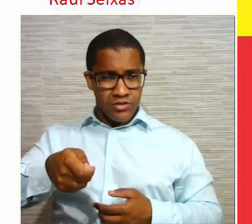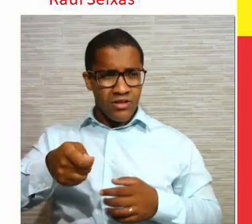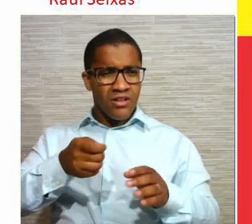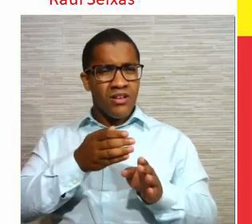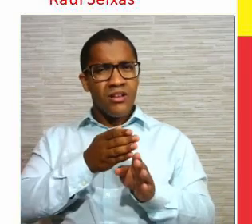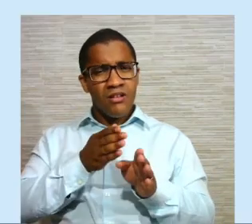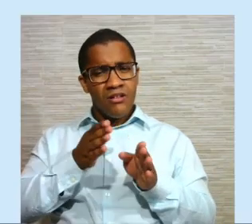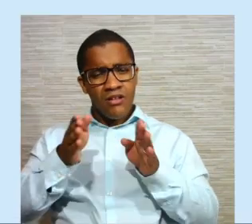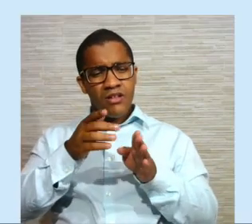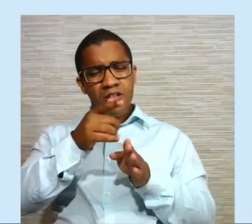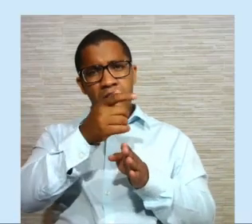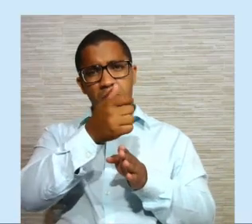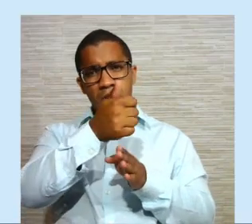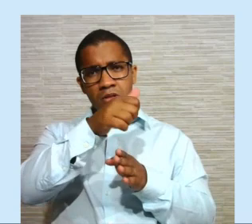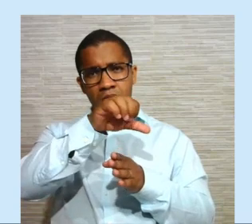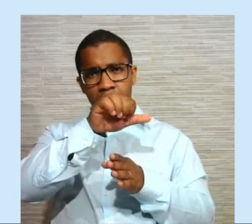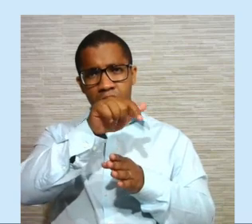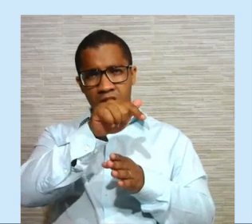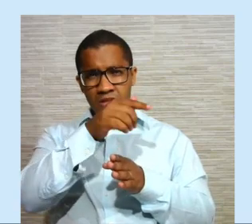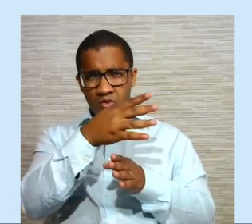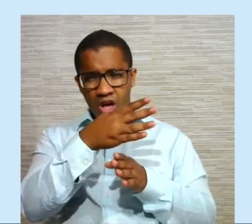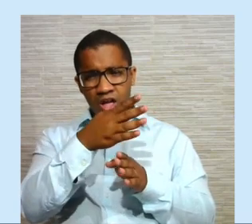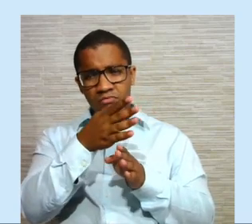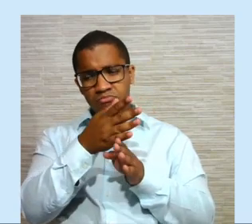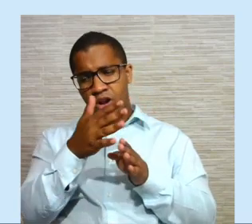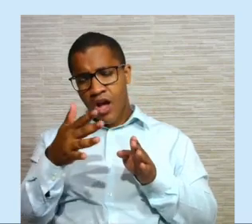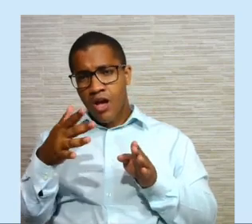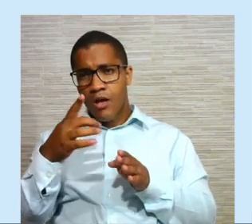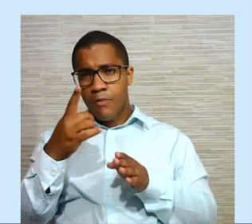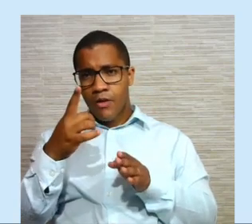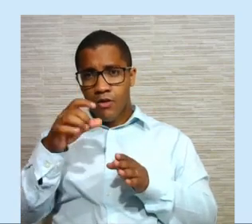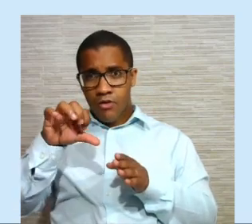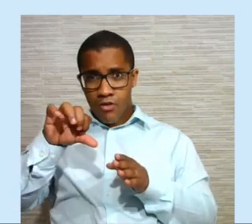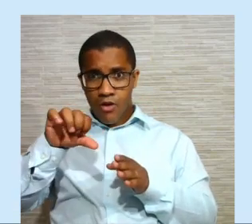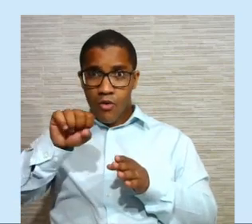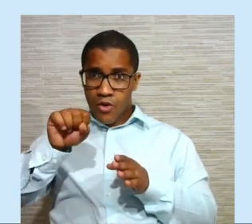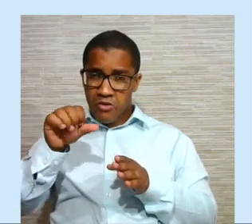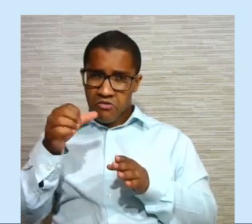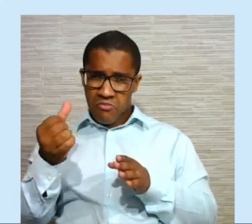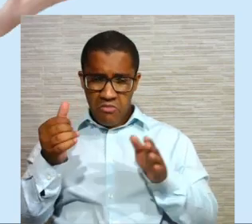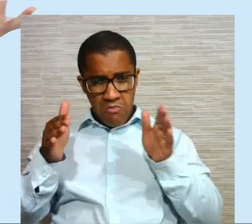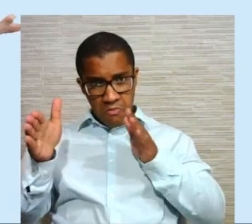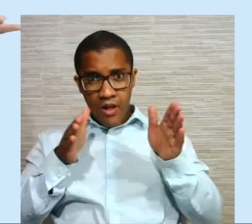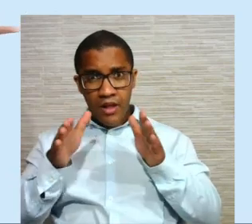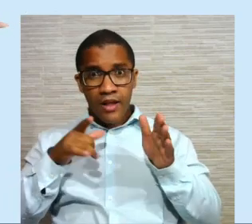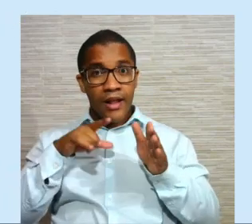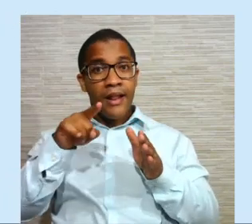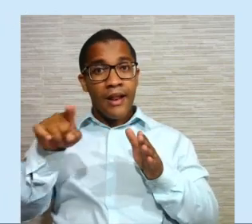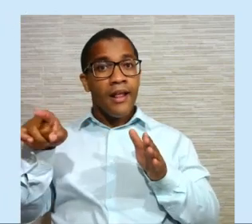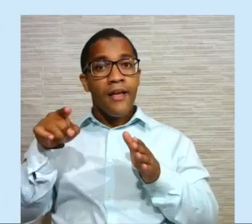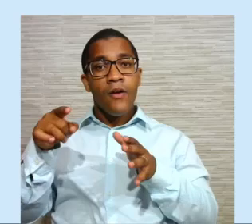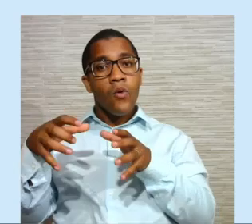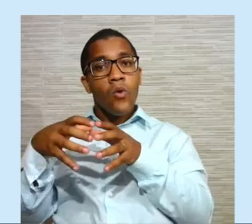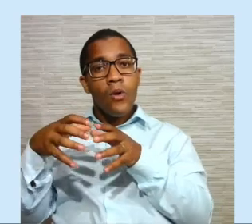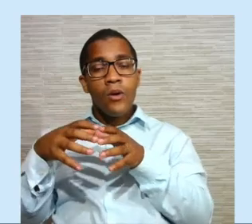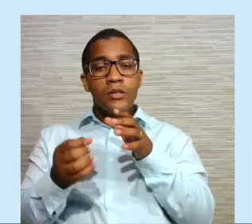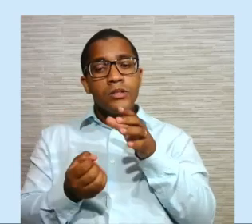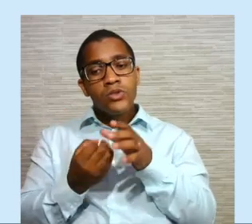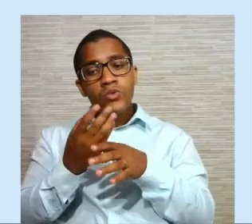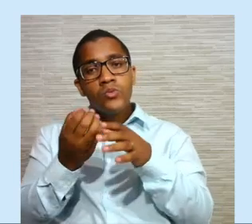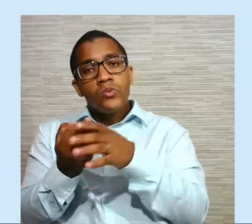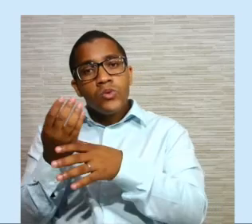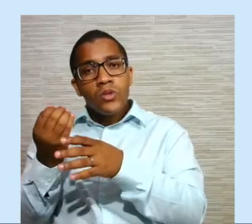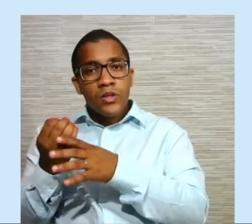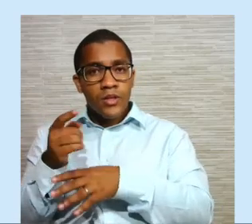mais ou menos 86 por aí, os artistas, não só na música, como em vários outros segmentos, né, da